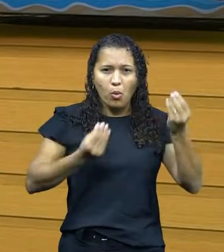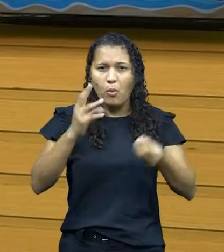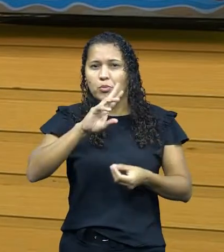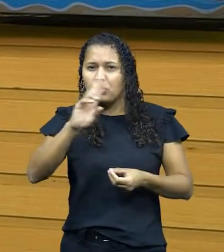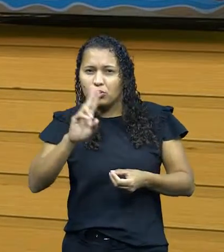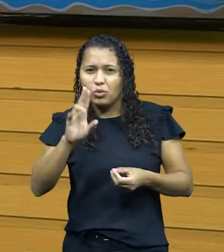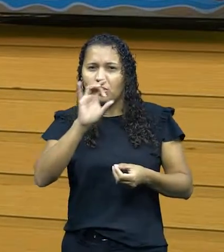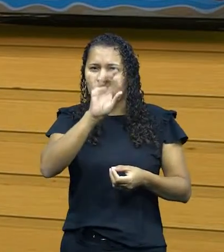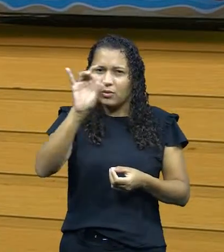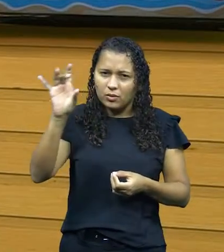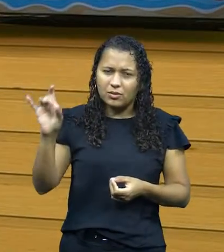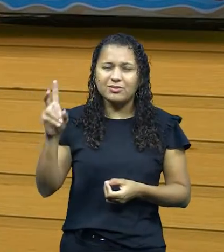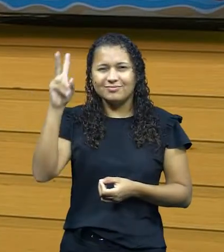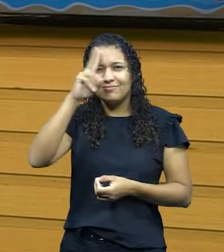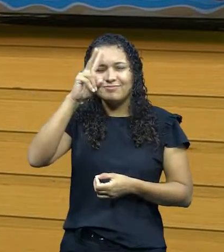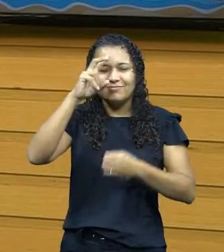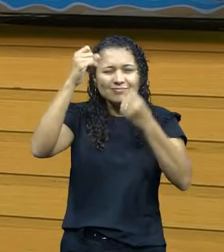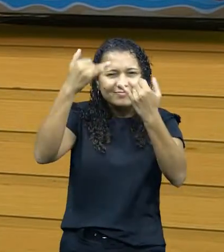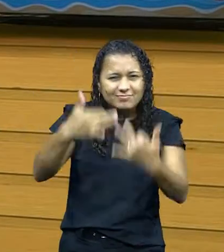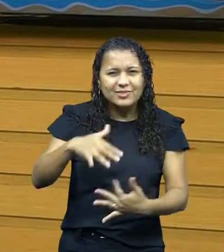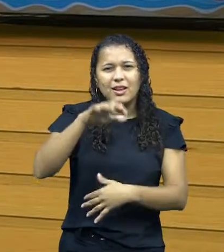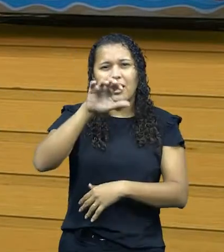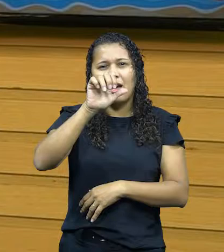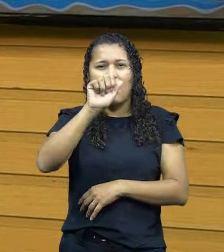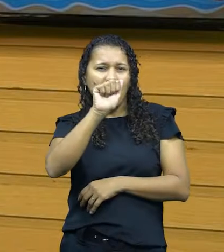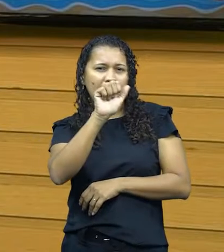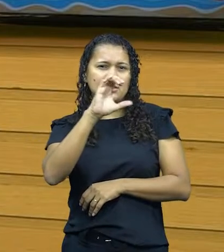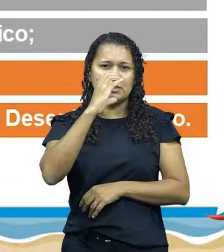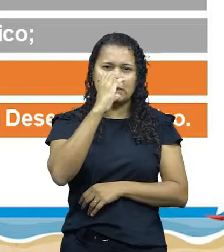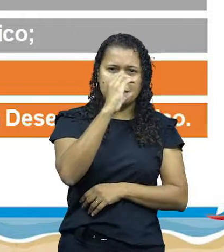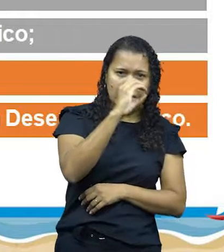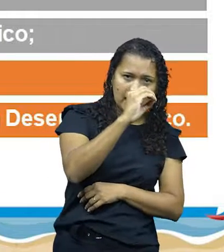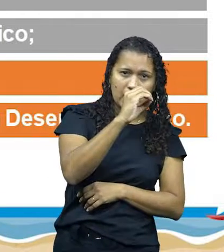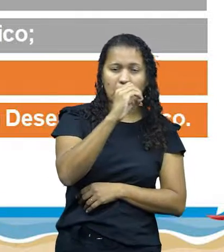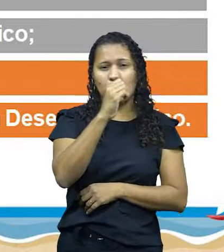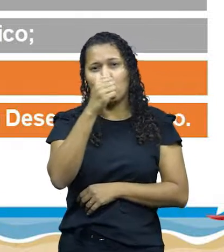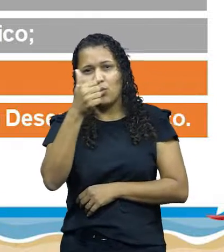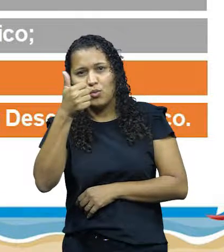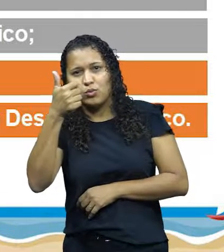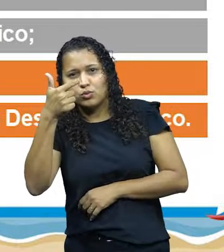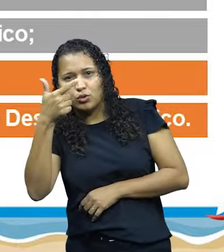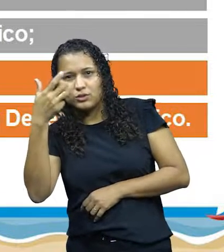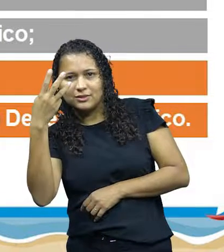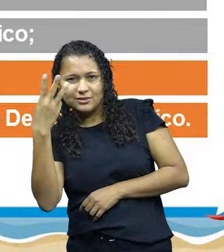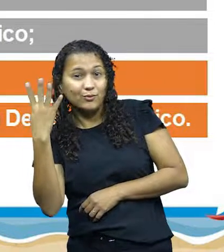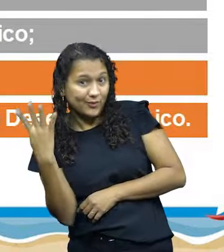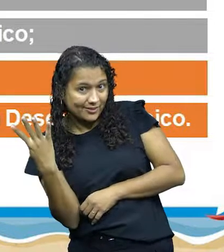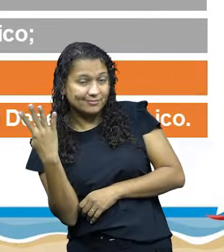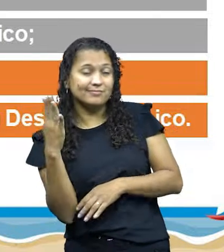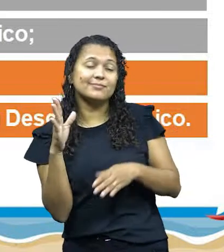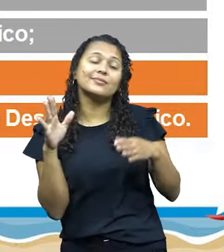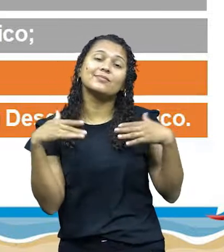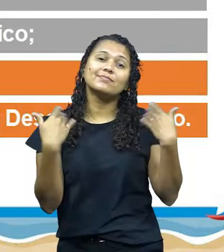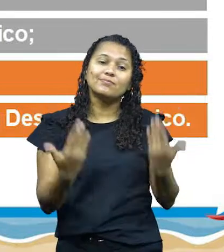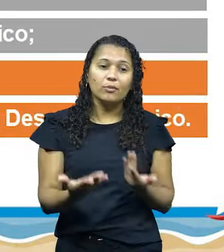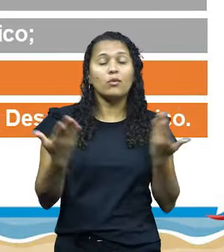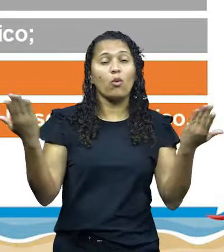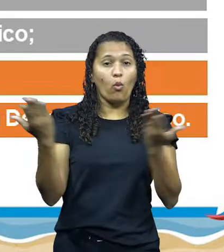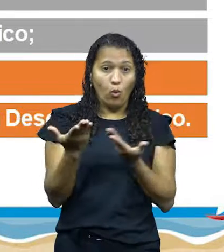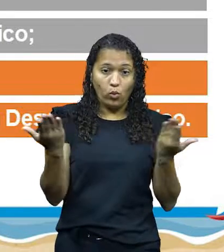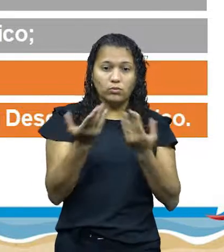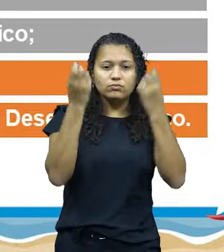para cada uma. Vimos que existe a folha A0 até a A4. E hoje vamos falar sobre a